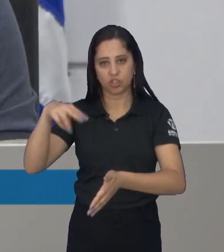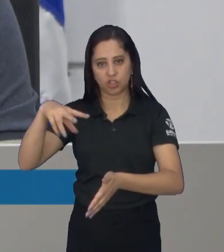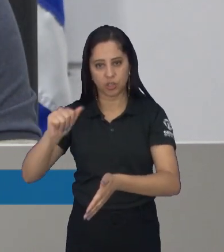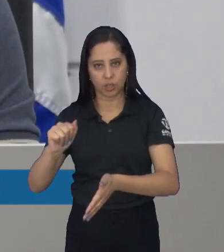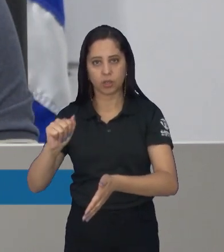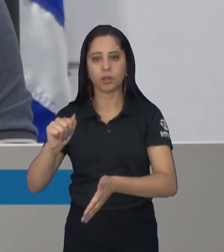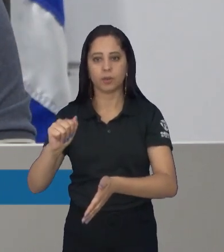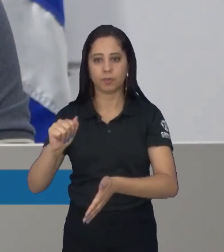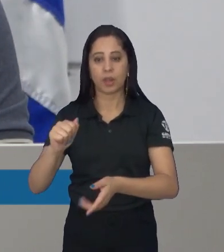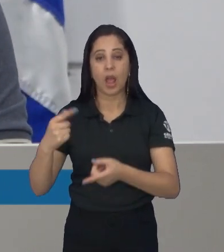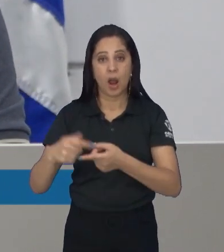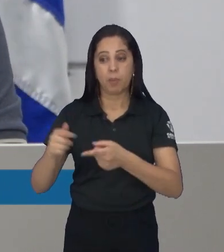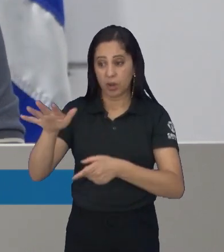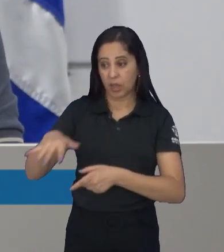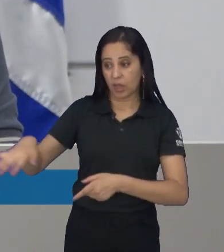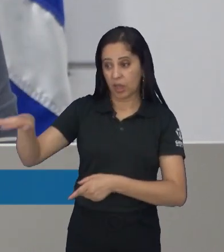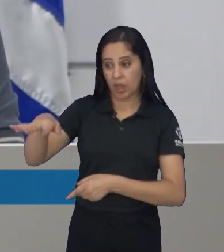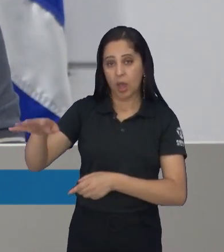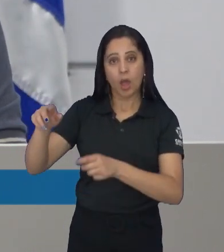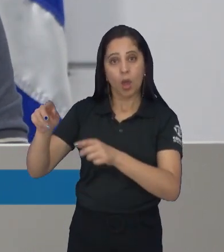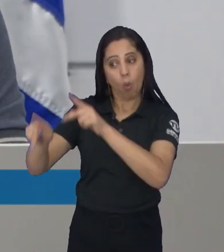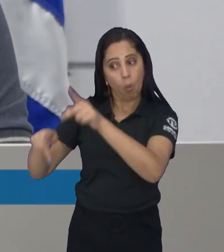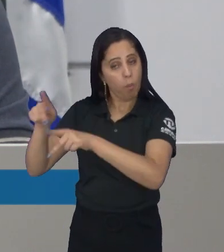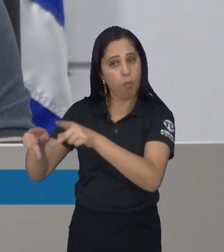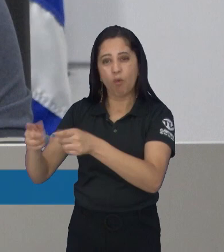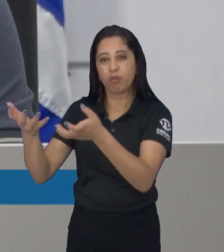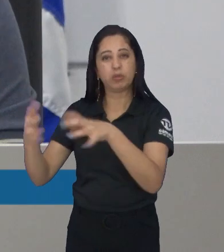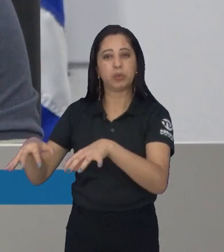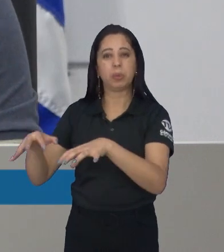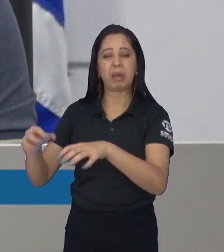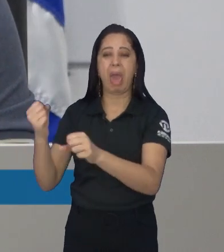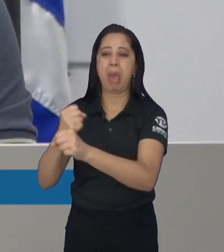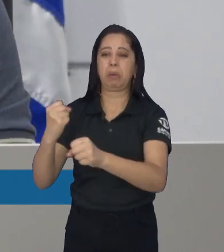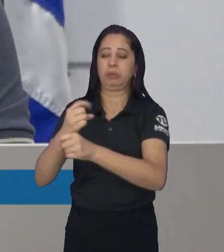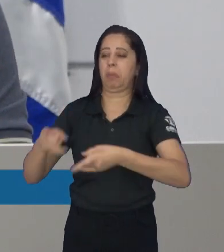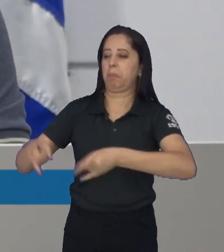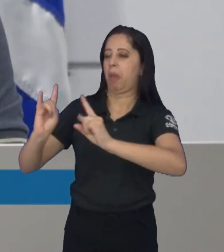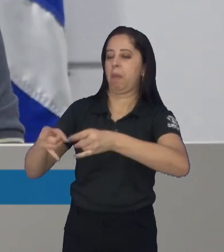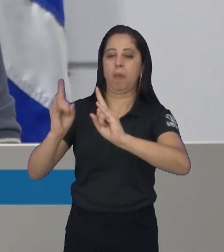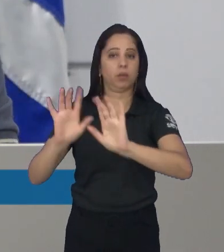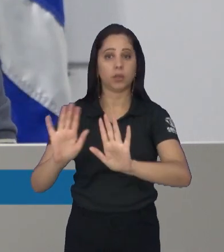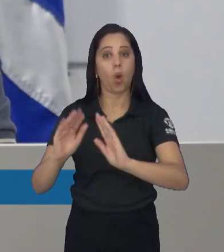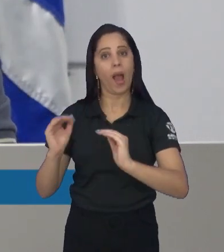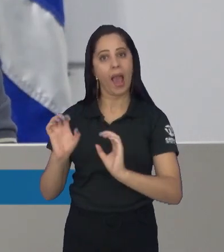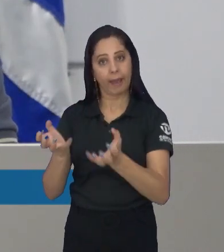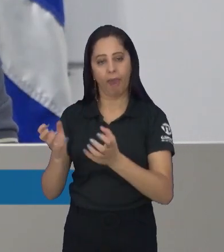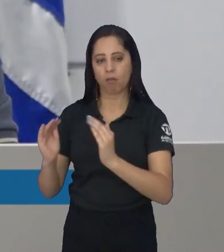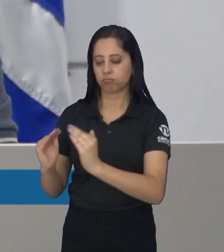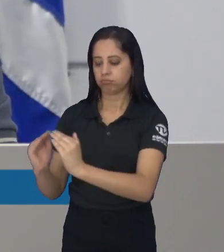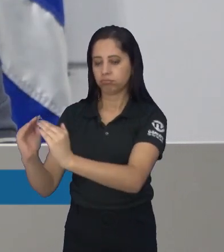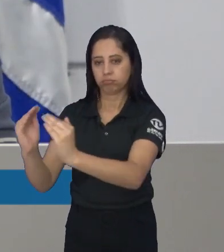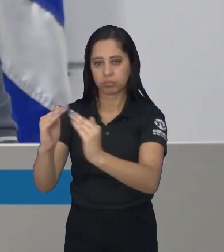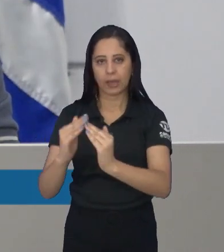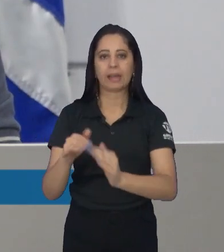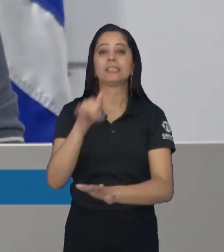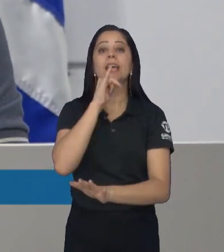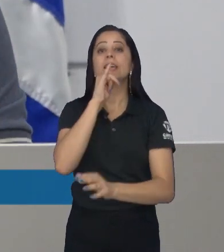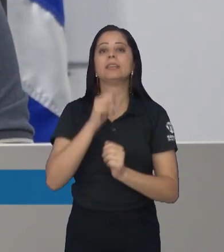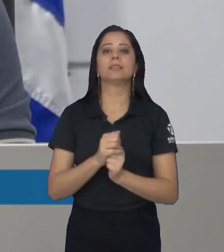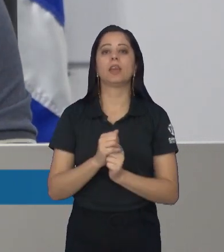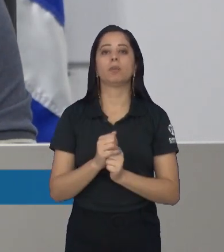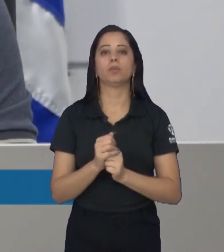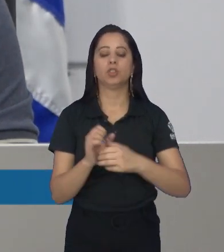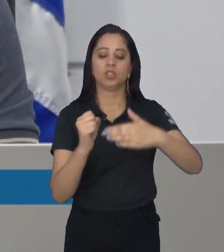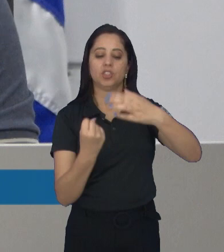era um desejo da da própria Vista Verde não mudar porque assim a gente for pensar o seguinte ao lado de uma uma refinaria não deve